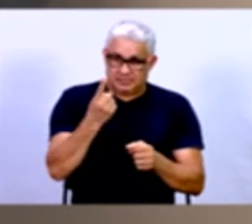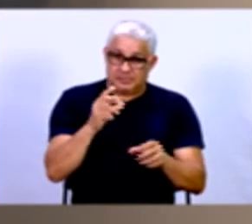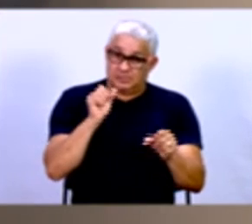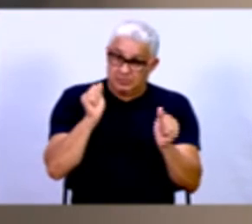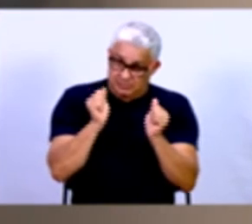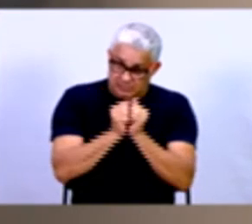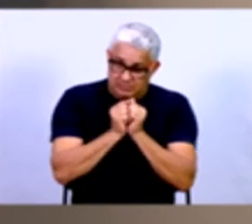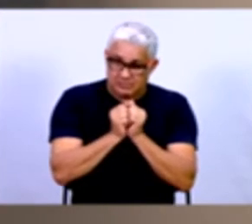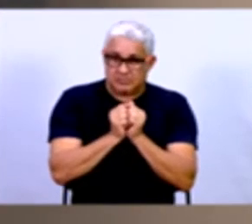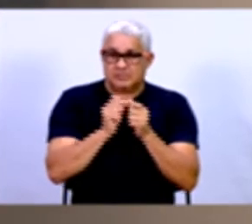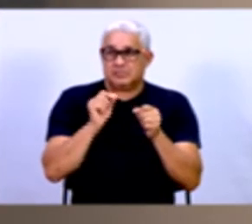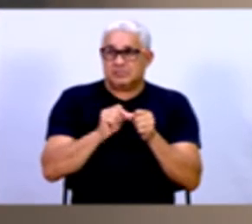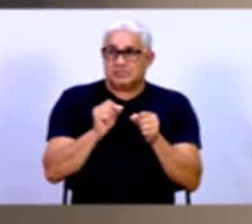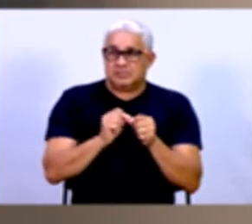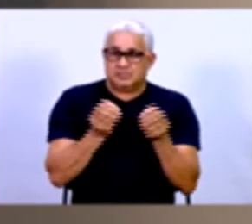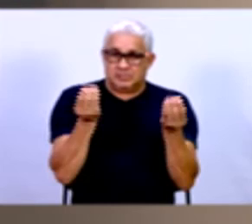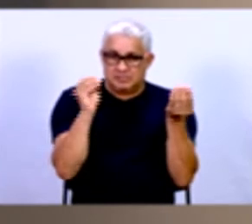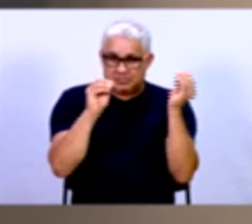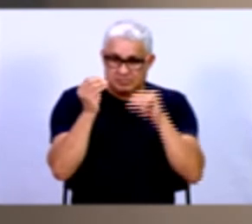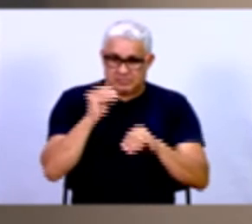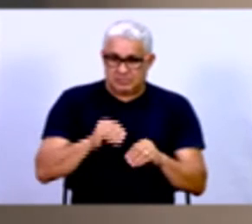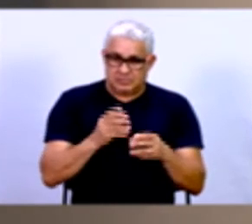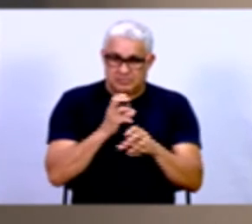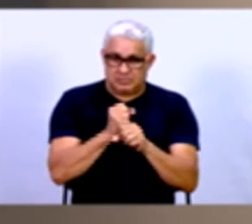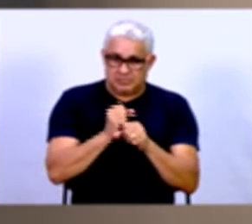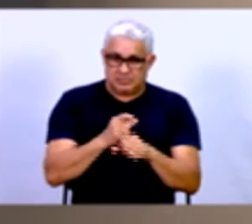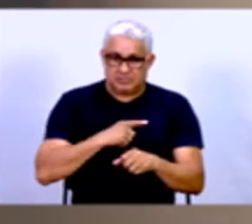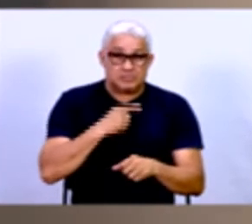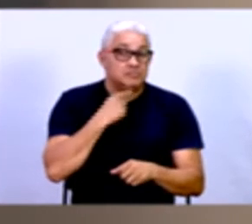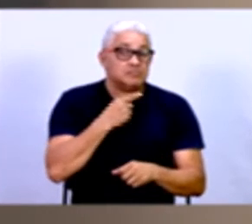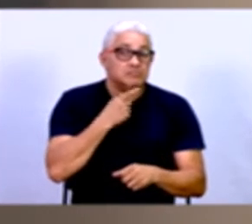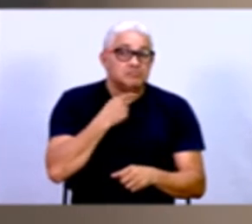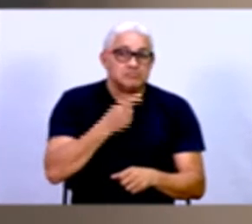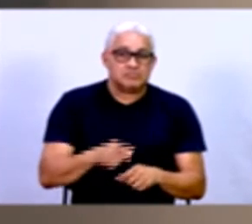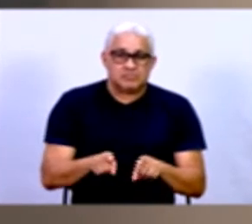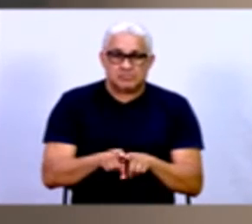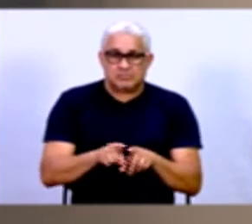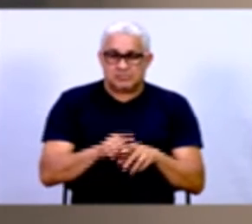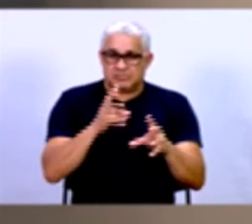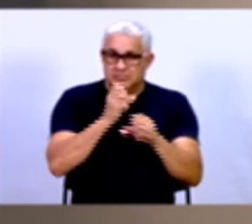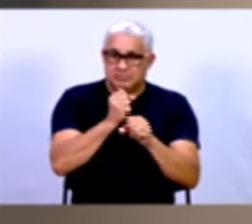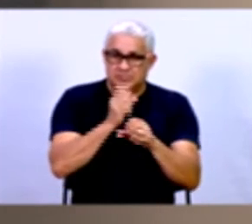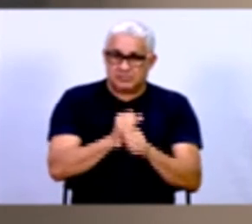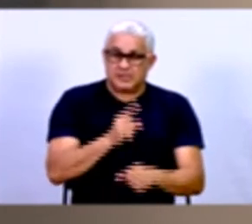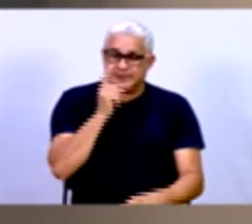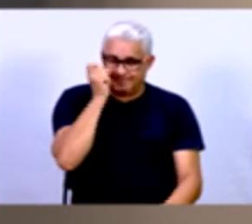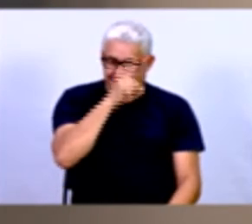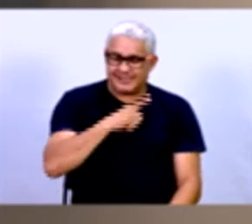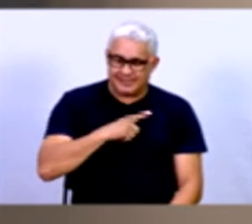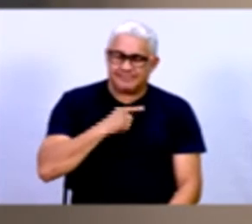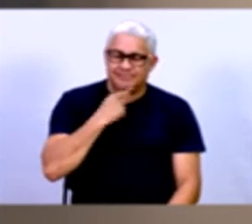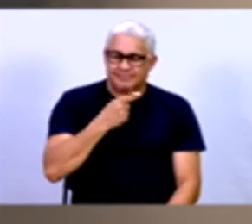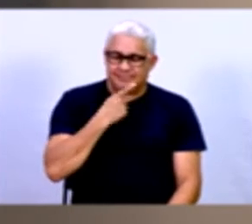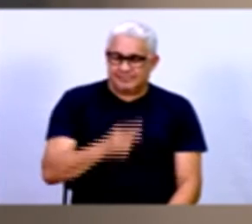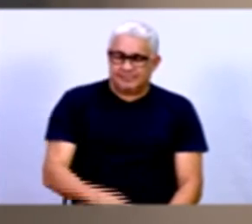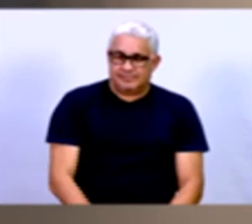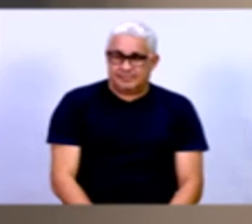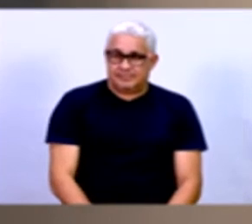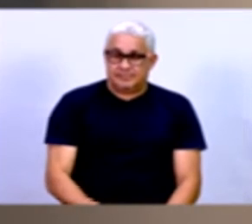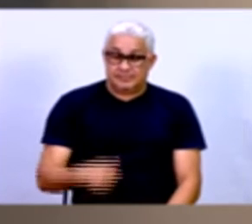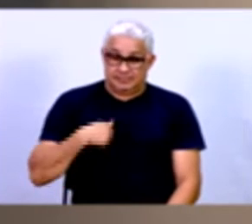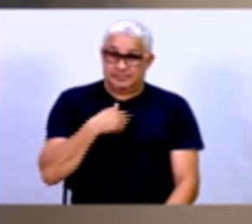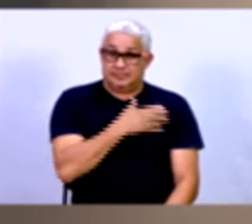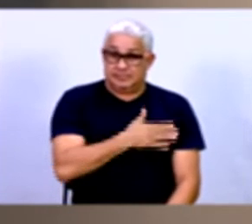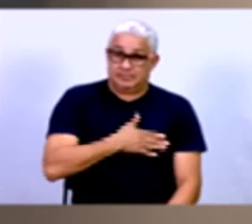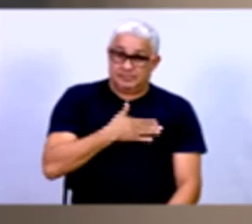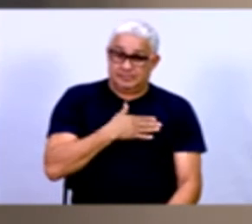né, porque caso tenha ficado alguma dúvida, né, nessa parte de cálculo, assim, a gente geralmente tem bastante dúvidas, então eu gosto